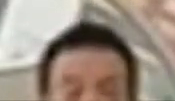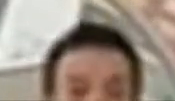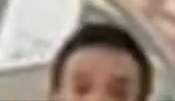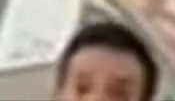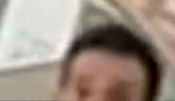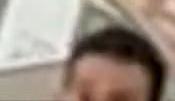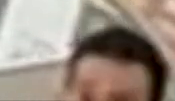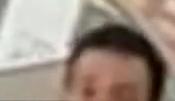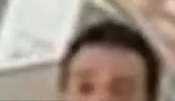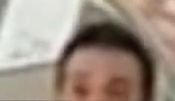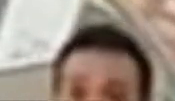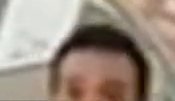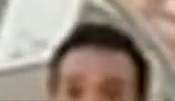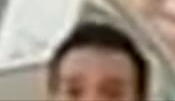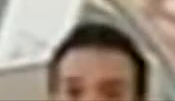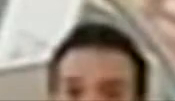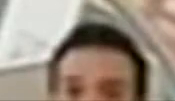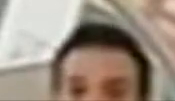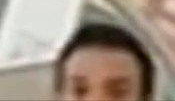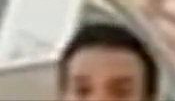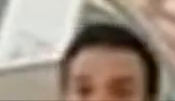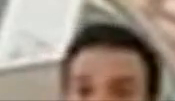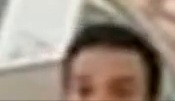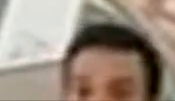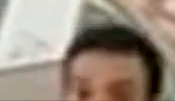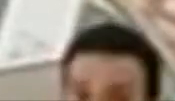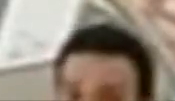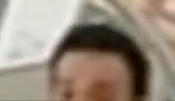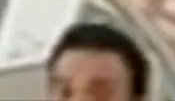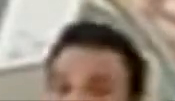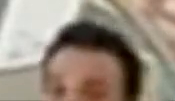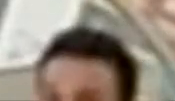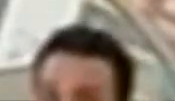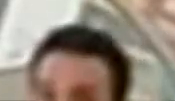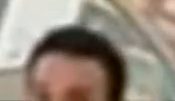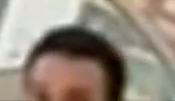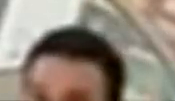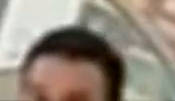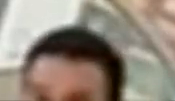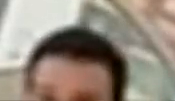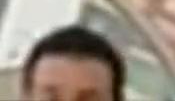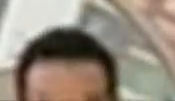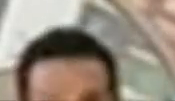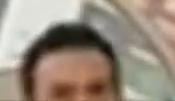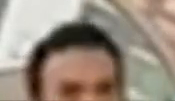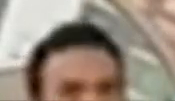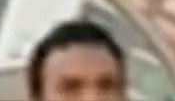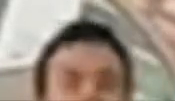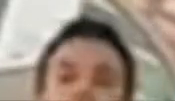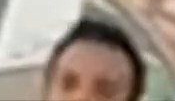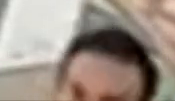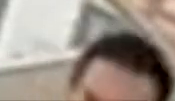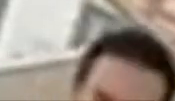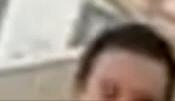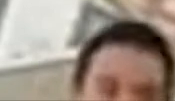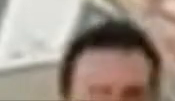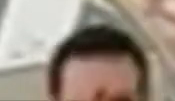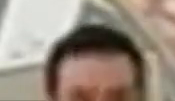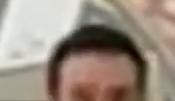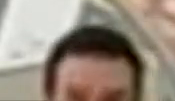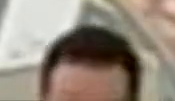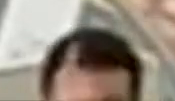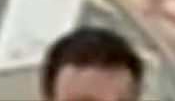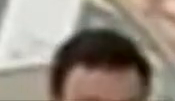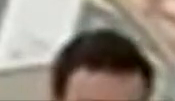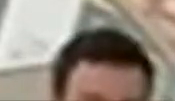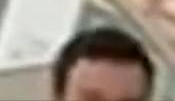a individualização dos doadores em relação a cada candidato. O candidato A tem, na sua prestação de contas,